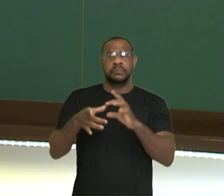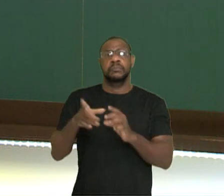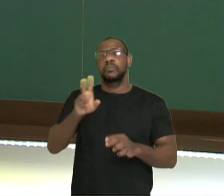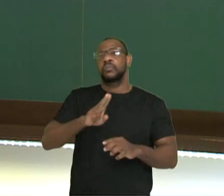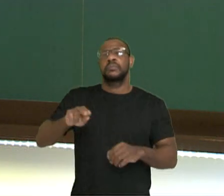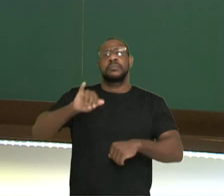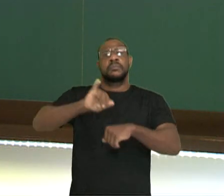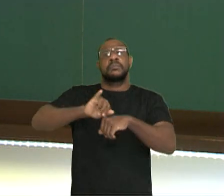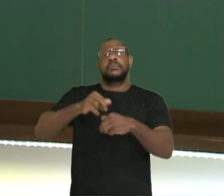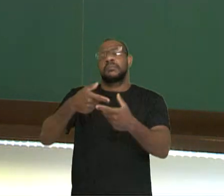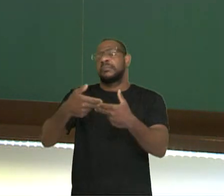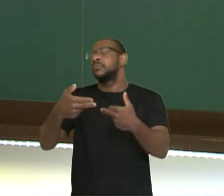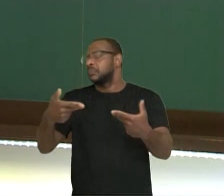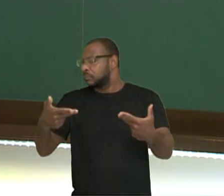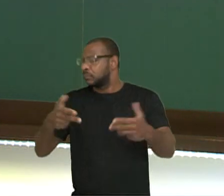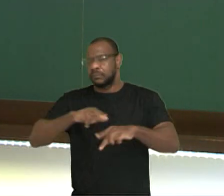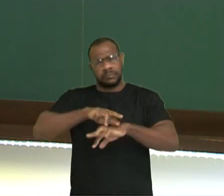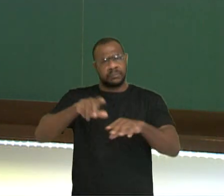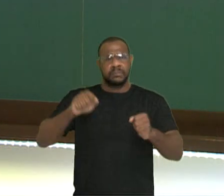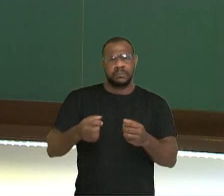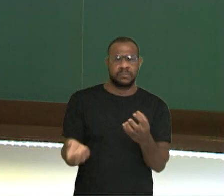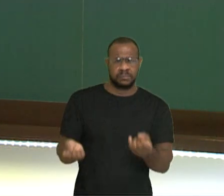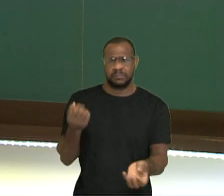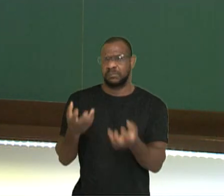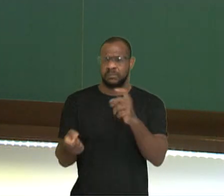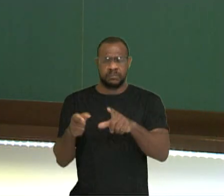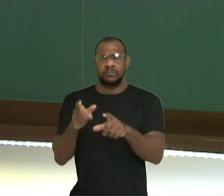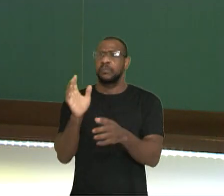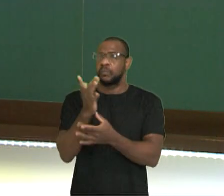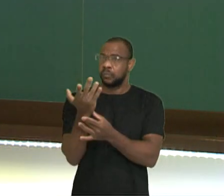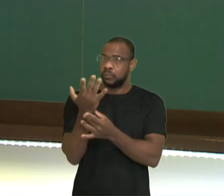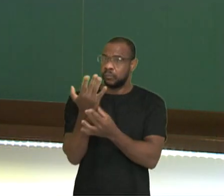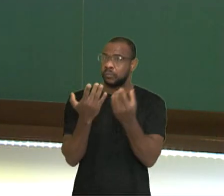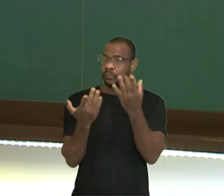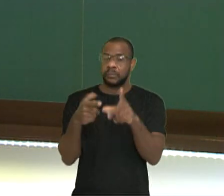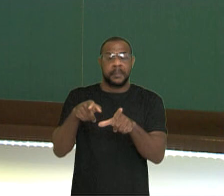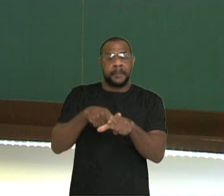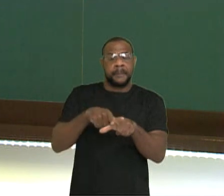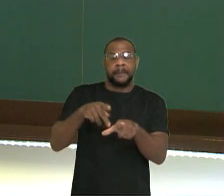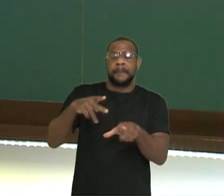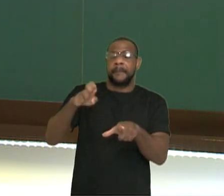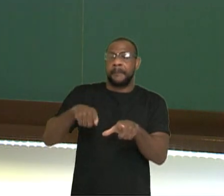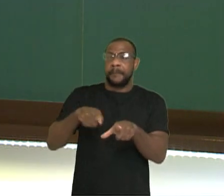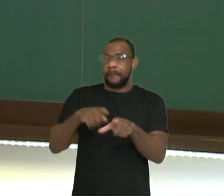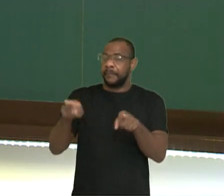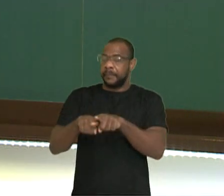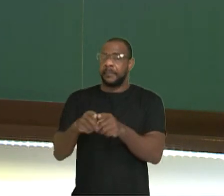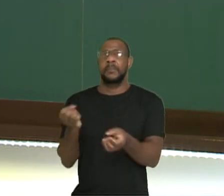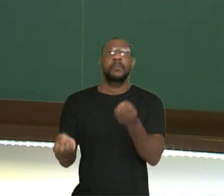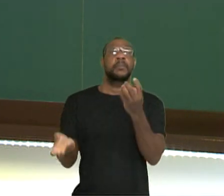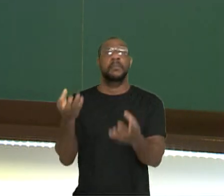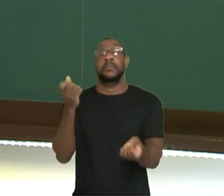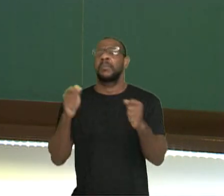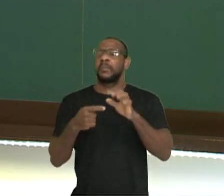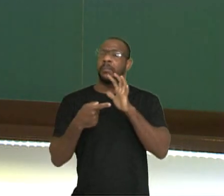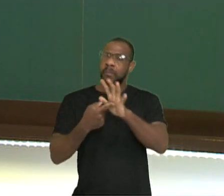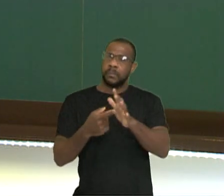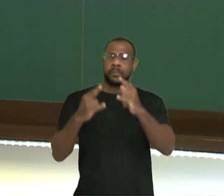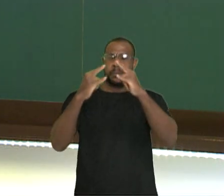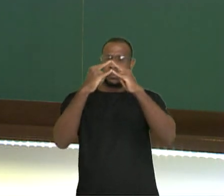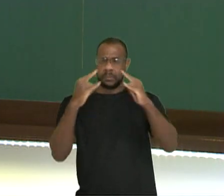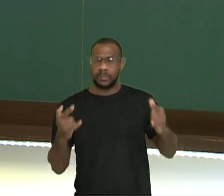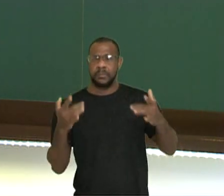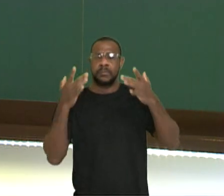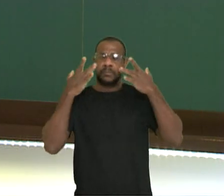mais variados, né, podendo utilizar mãos ou pés, e é apresentado no circo, no teatro e até mesmo na rua, né? Então quem